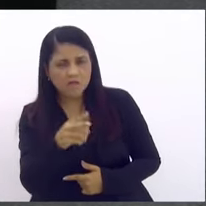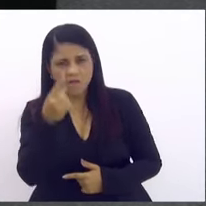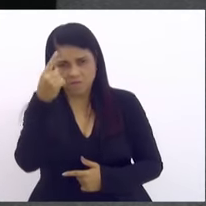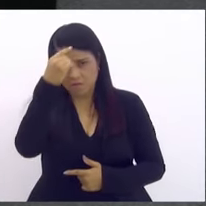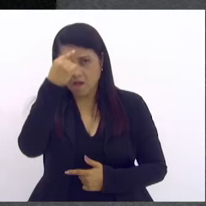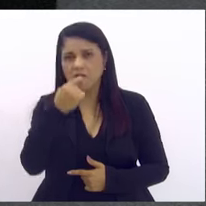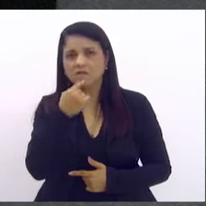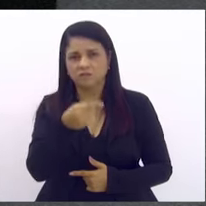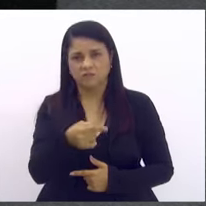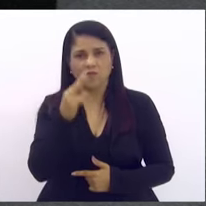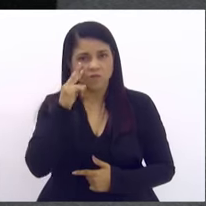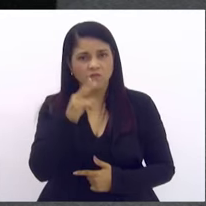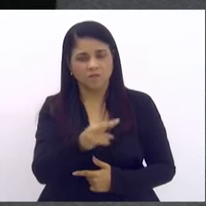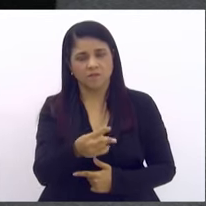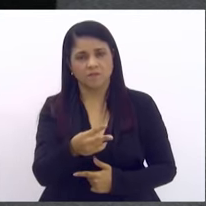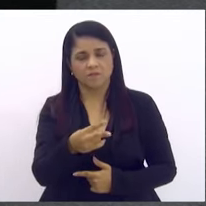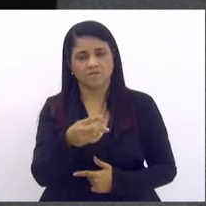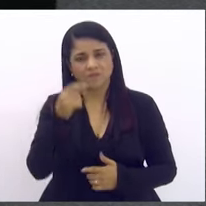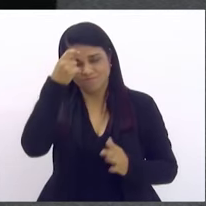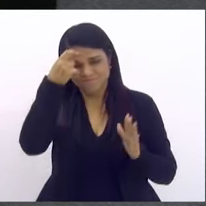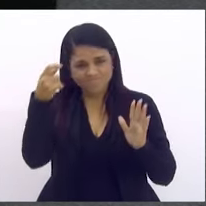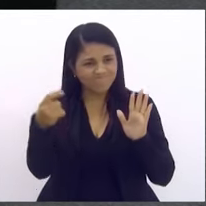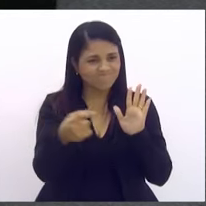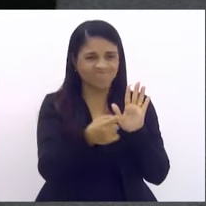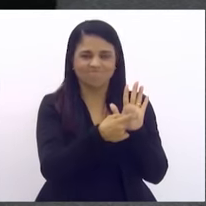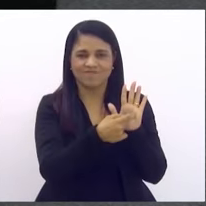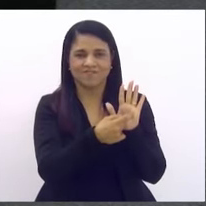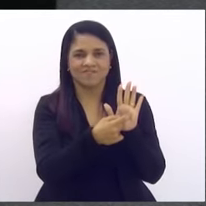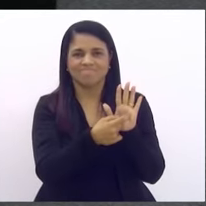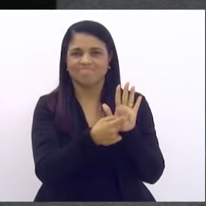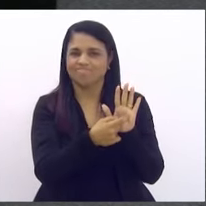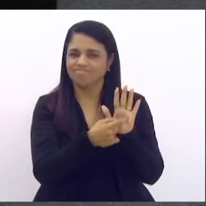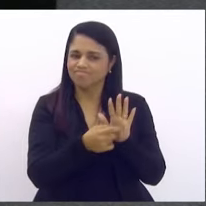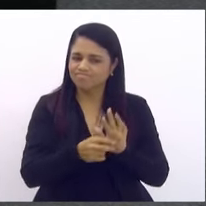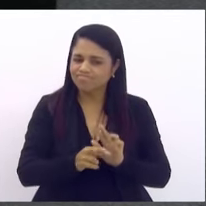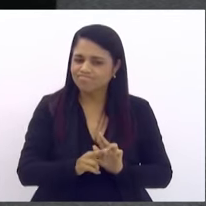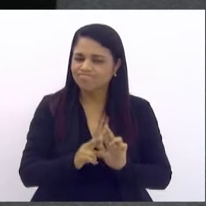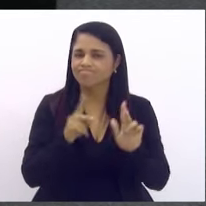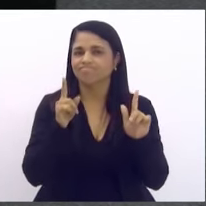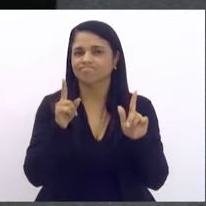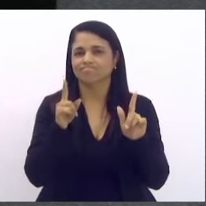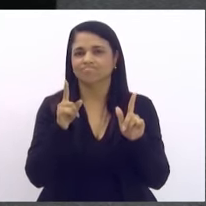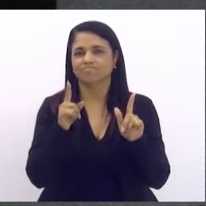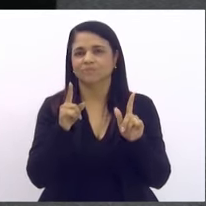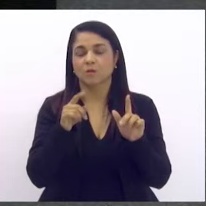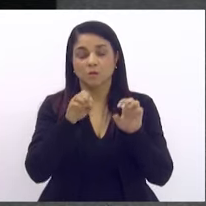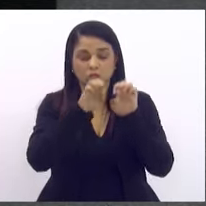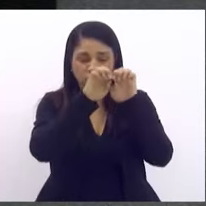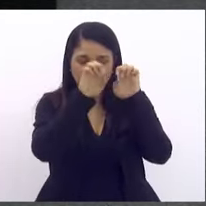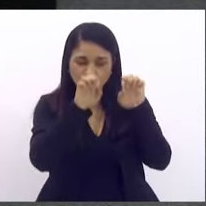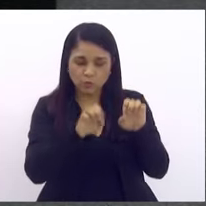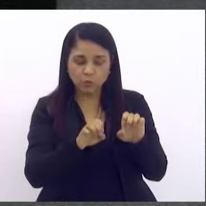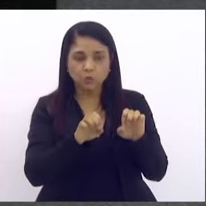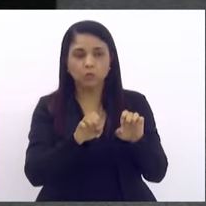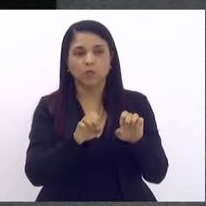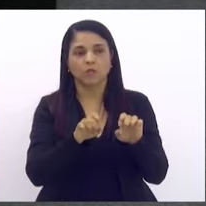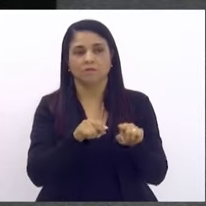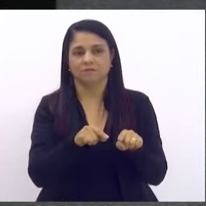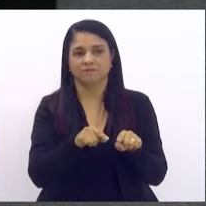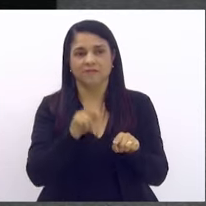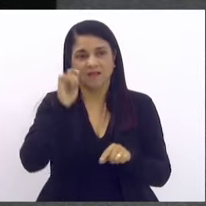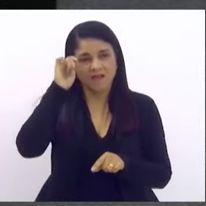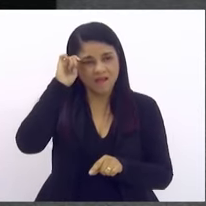essa inteligência artificial ela não é tão artificial assim ela é parte da estrutura racista brasileira